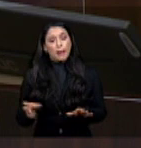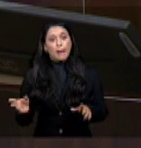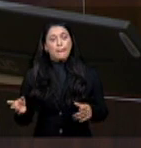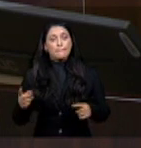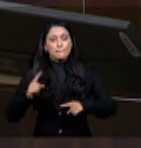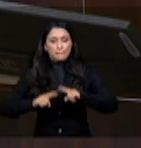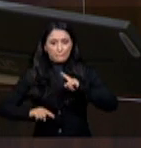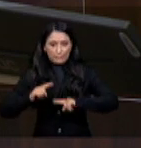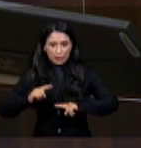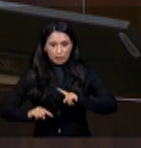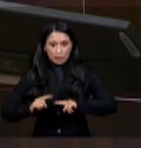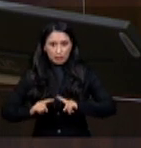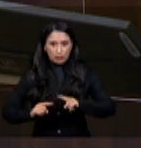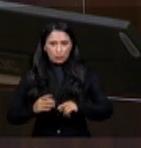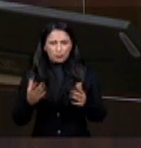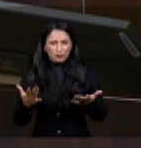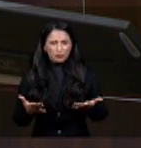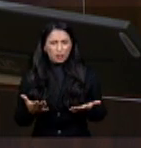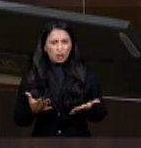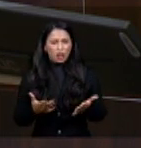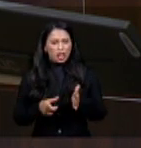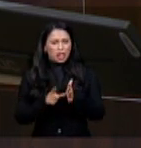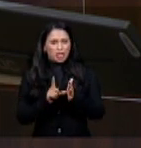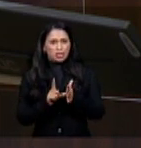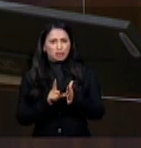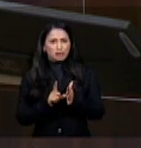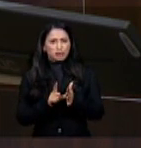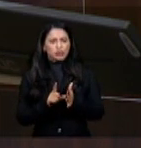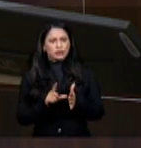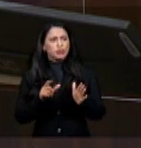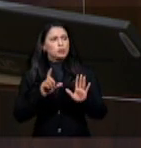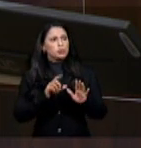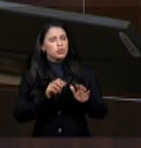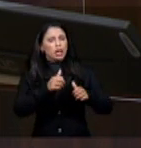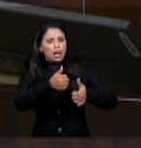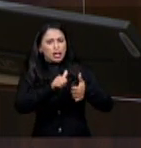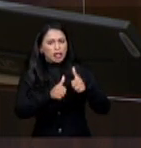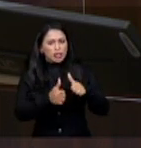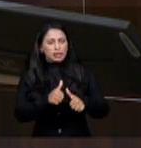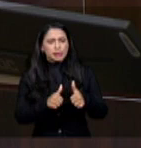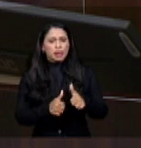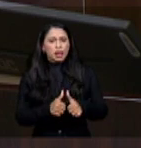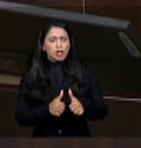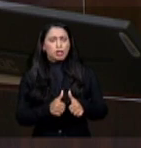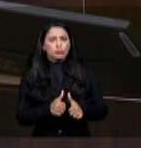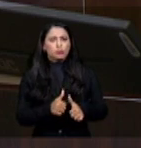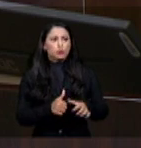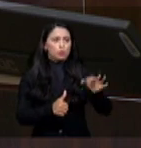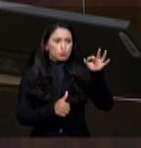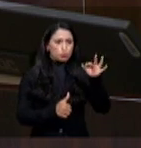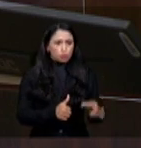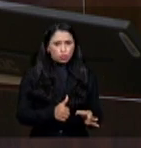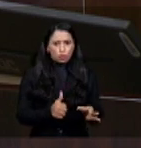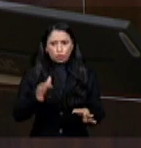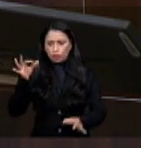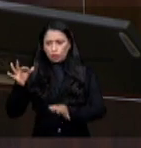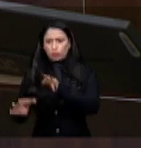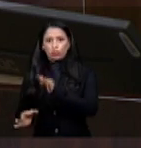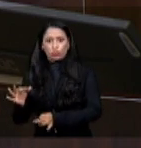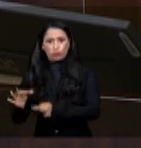avançarmos da análise portanto do justo a e do jurídico né nudes cuidado